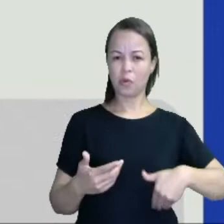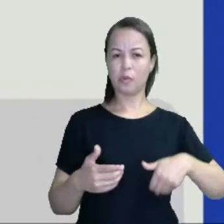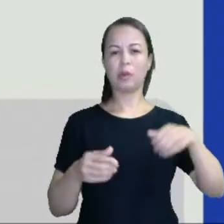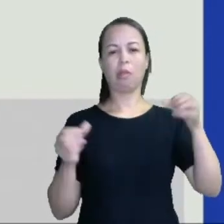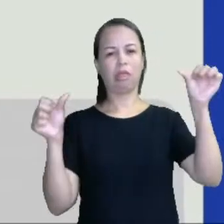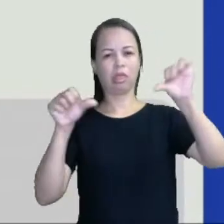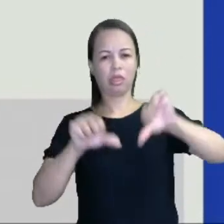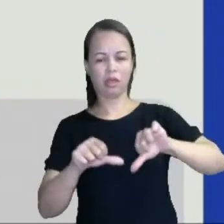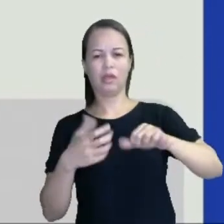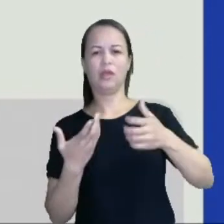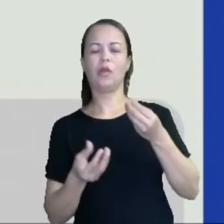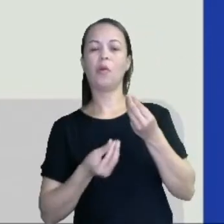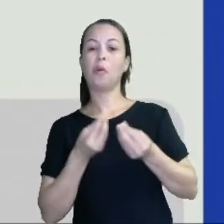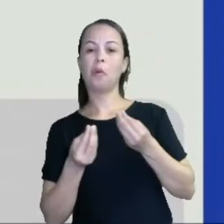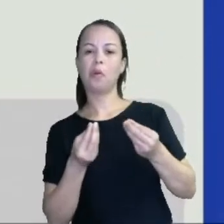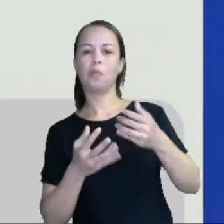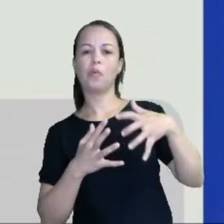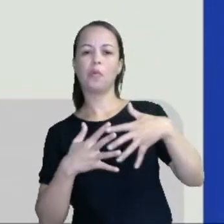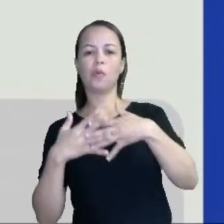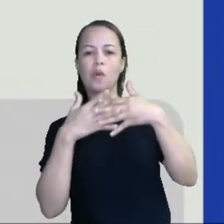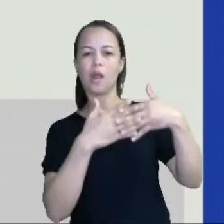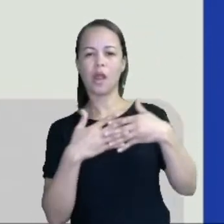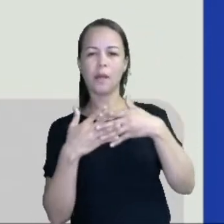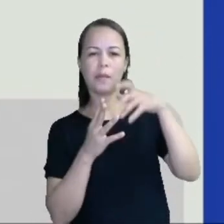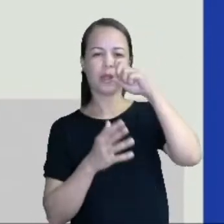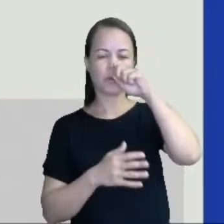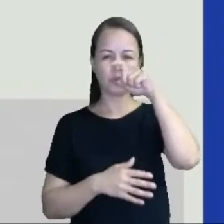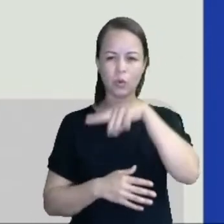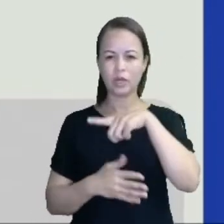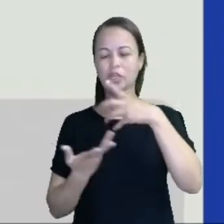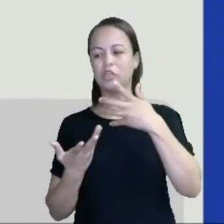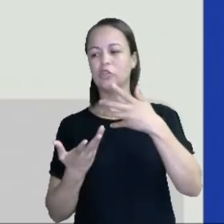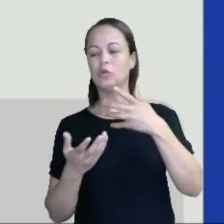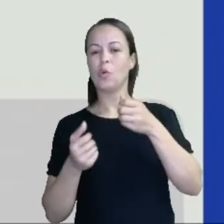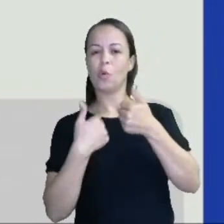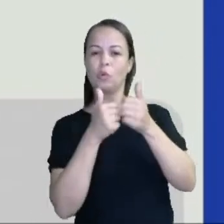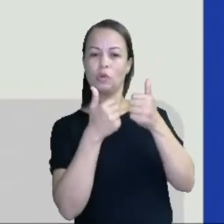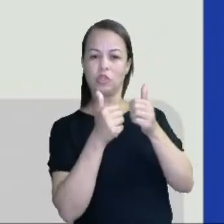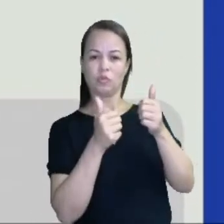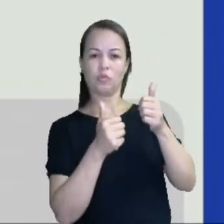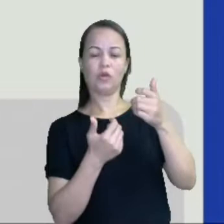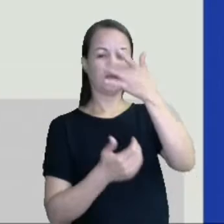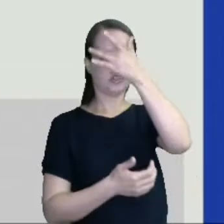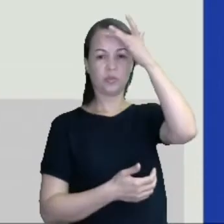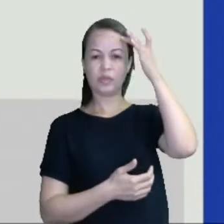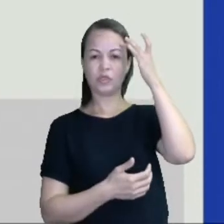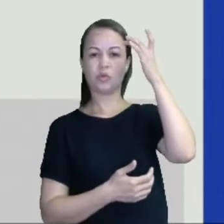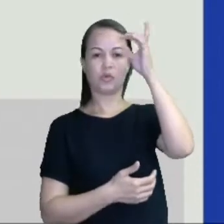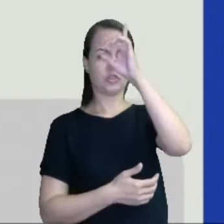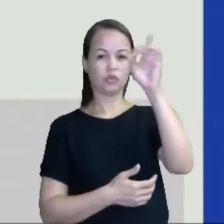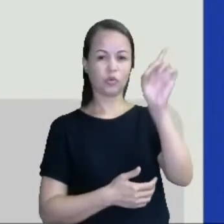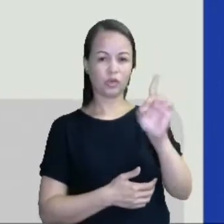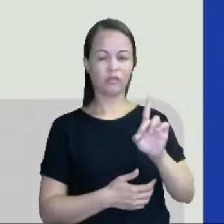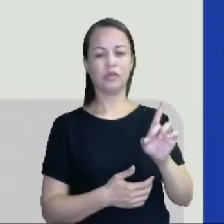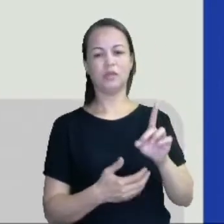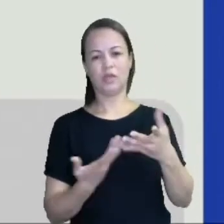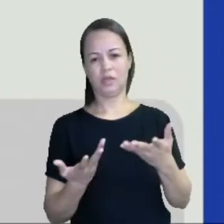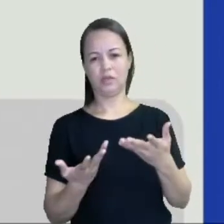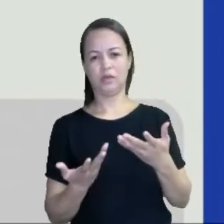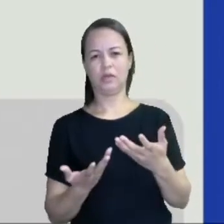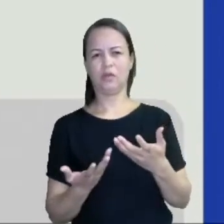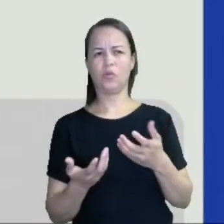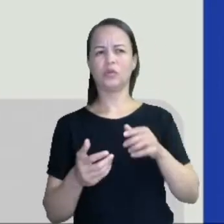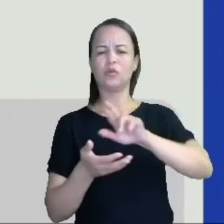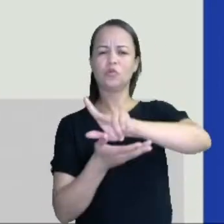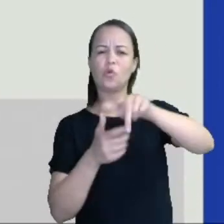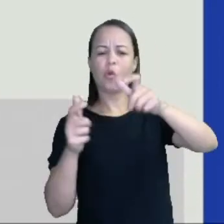lixo, iluminação pública e transporte coletivo deficiente. Quantos e quantos locais a gente conhece que a coleta de